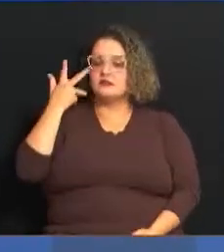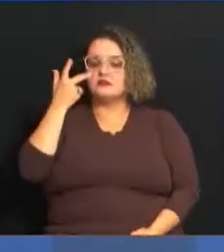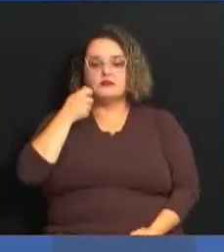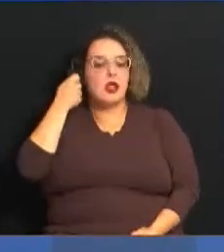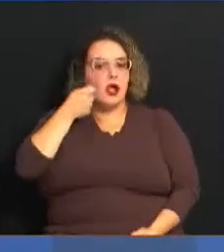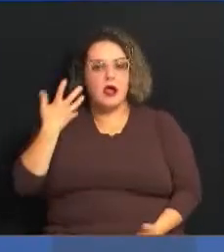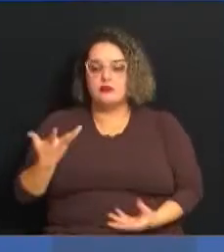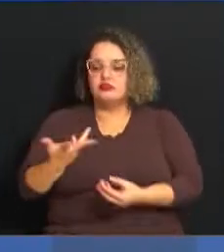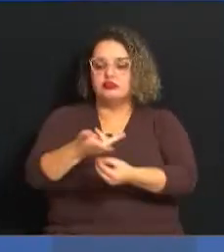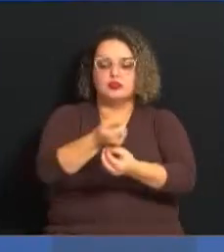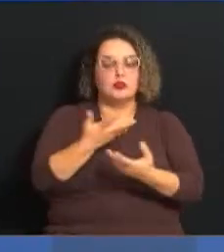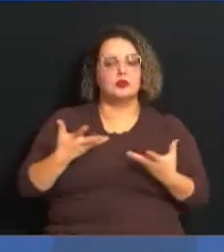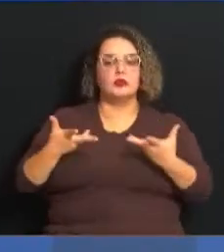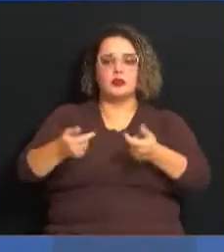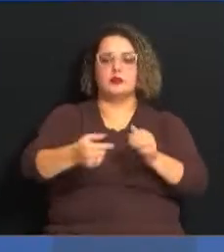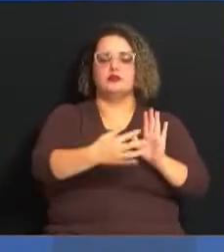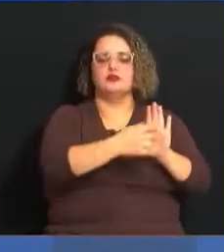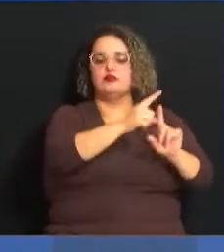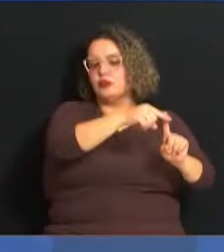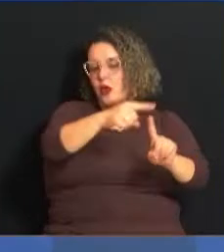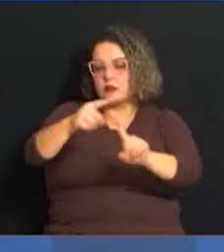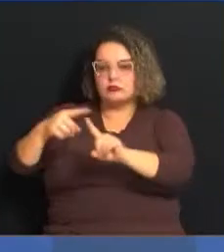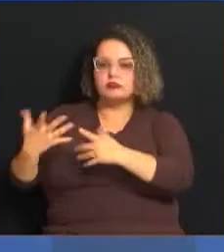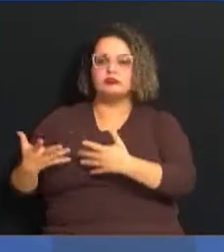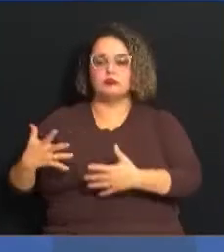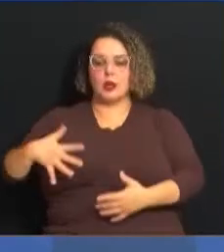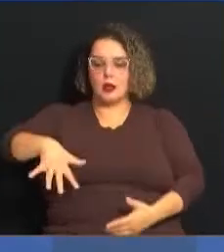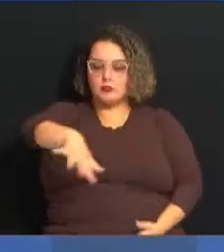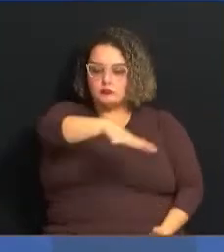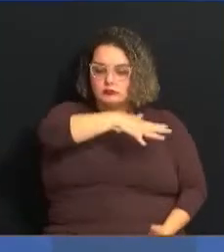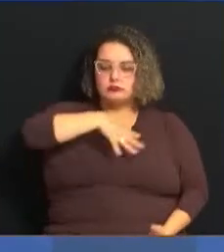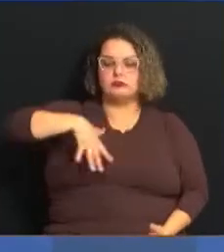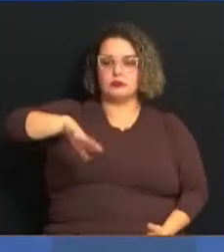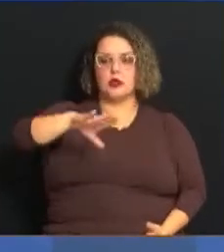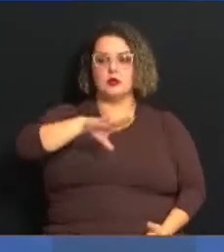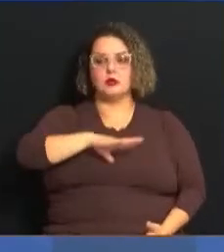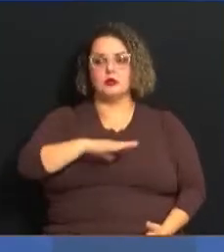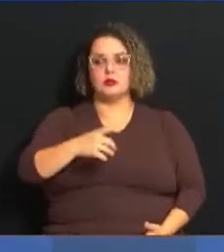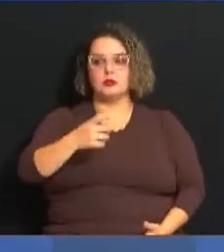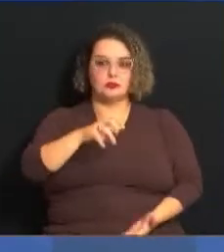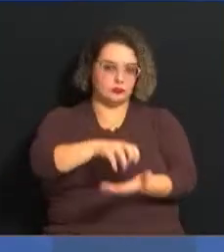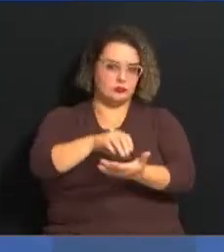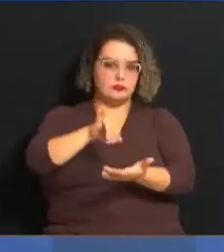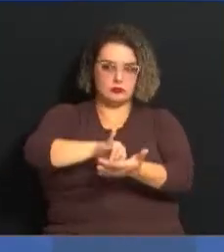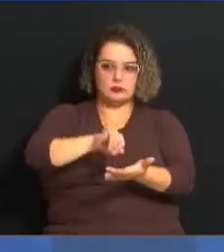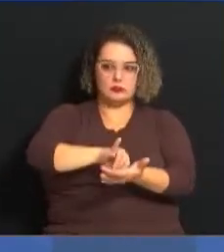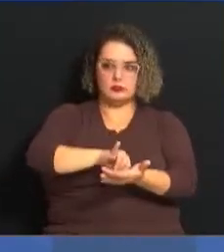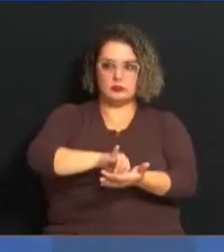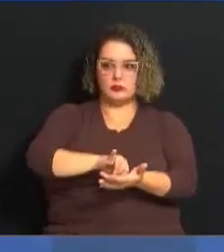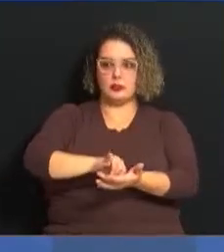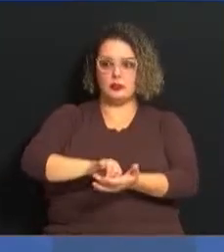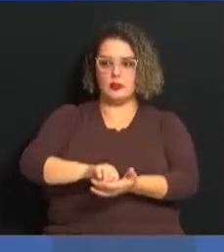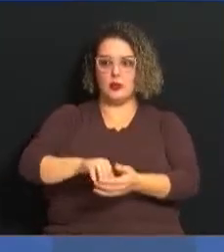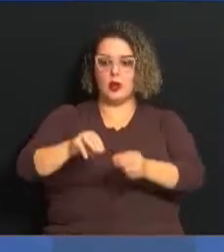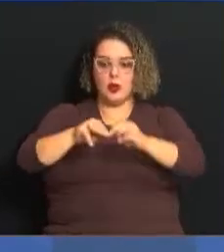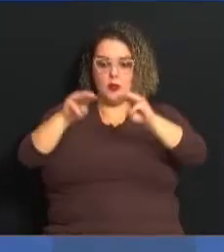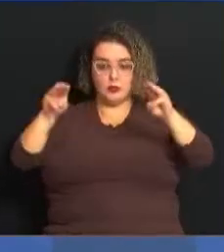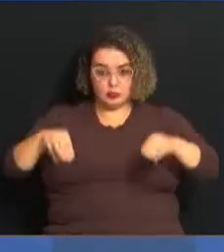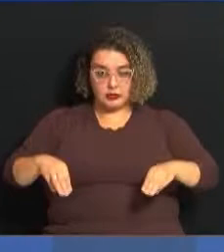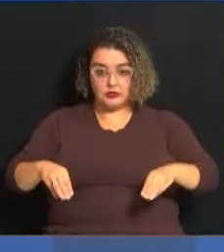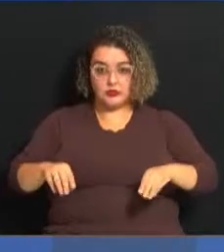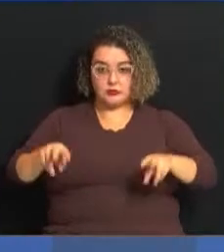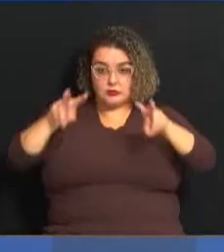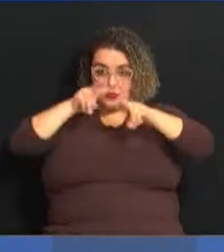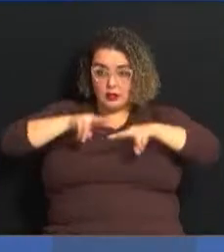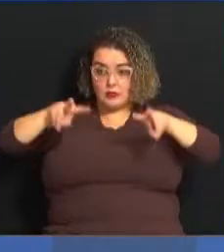as modalidades. Será um circuito interligado no centro da cidade, passando pelo MIS, o Museu da Imagem e do Som, Estação